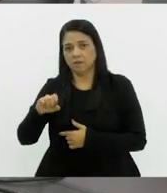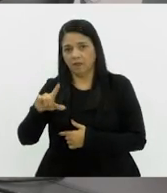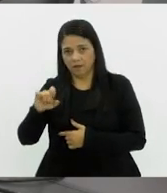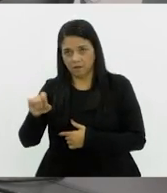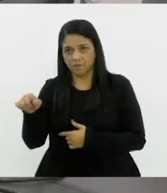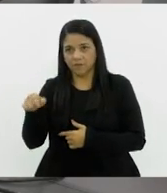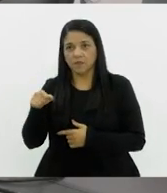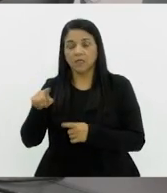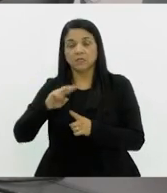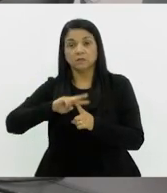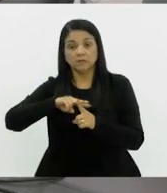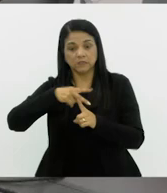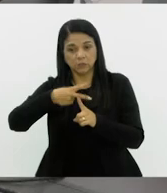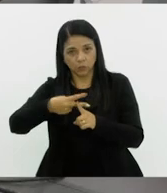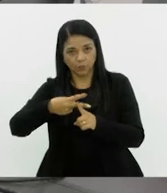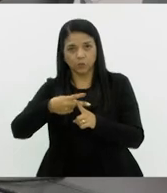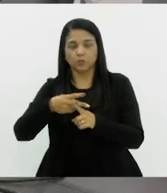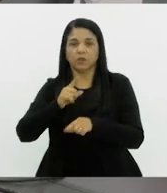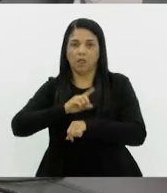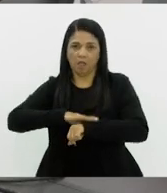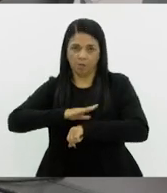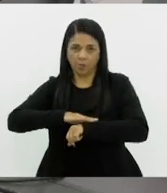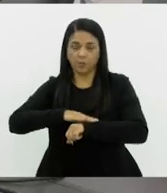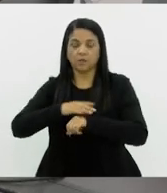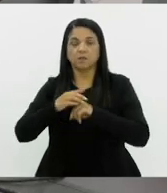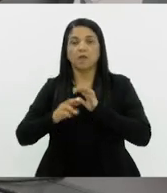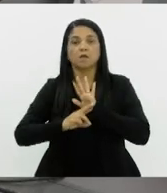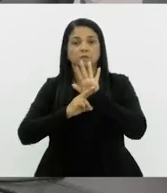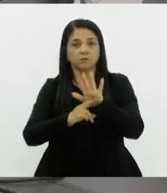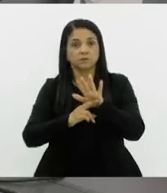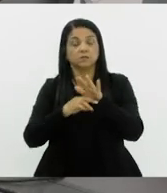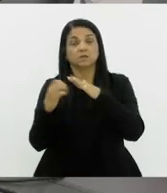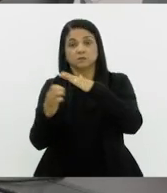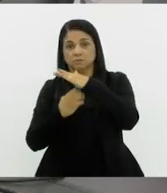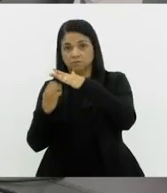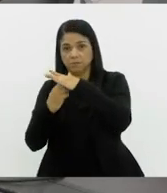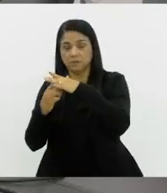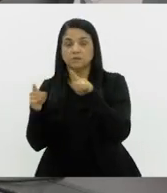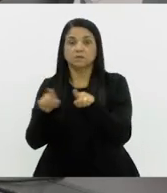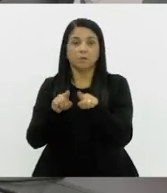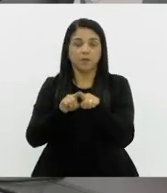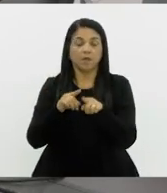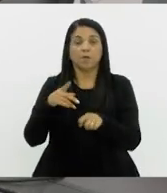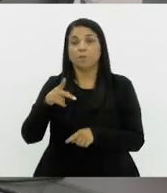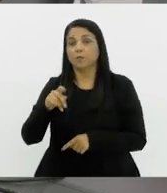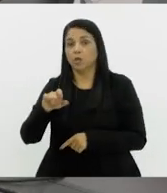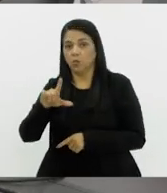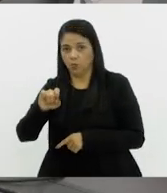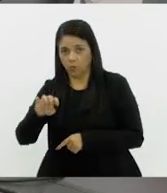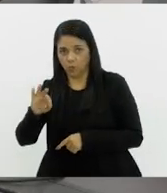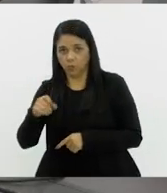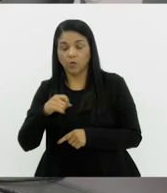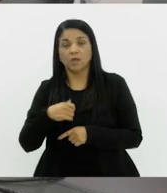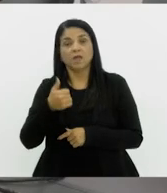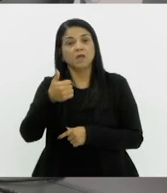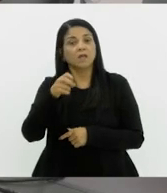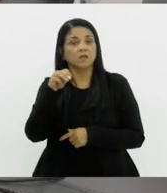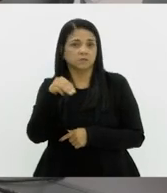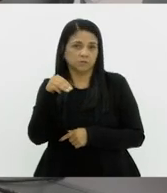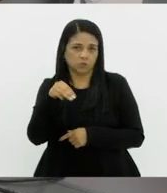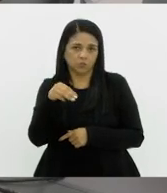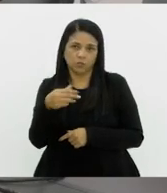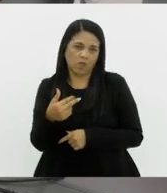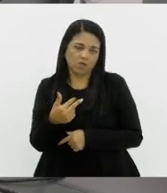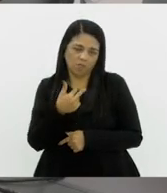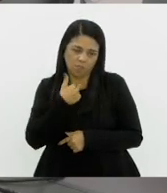está representando simultaneamente as empresas e os pilotos. Ele pediu para fazer uma apresentação de 15 minutos, a gente disse que